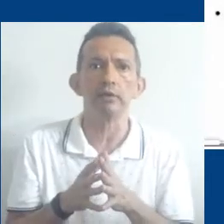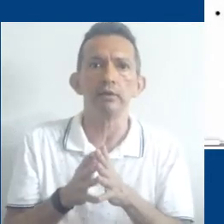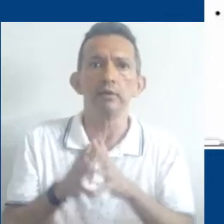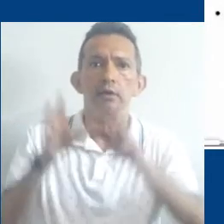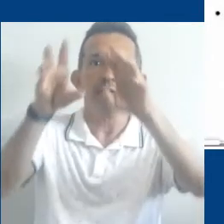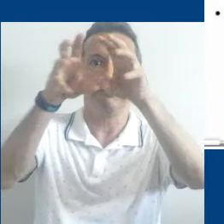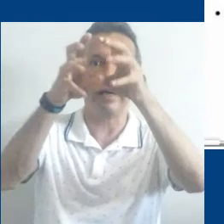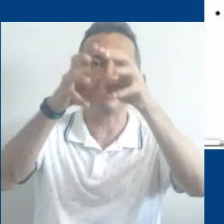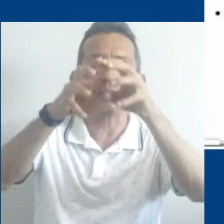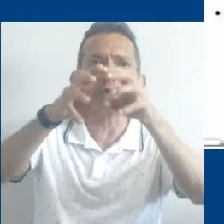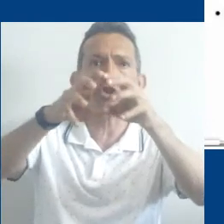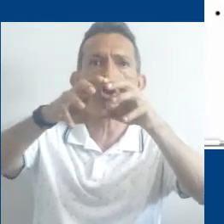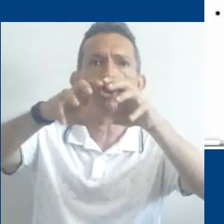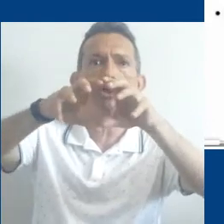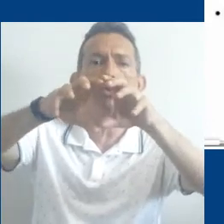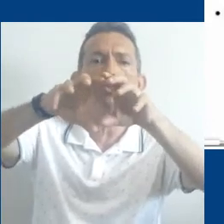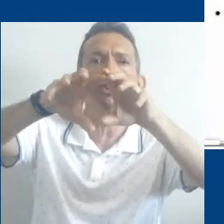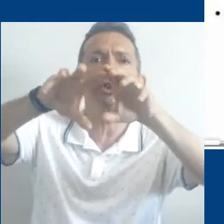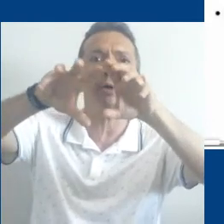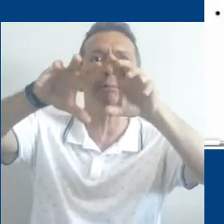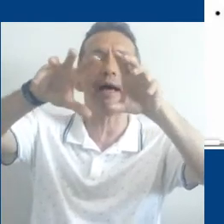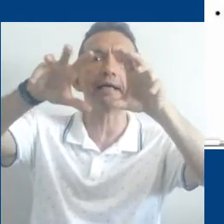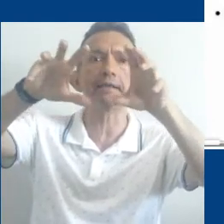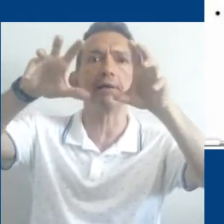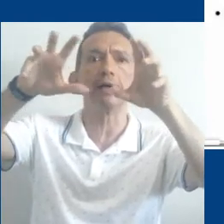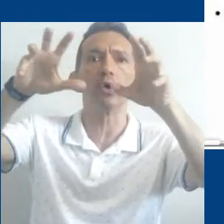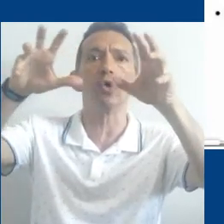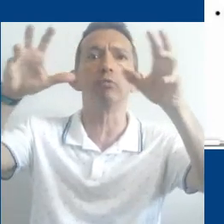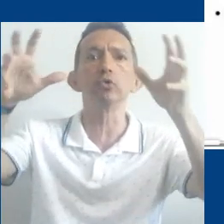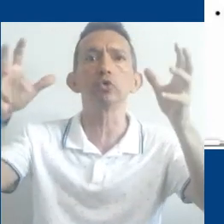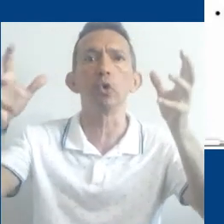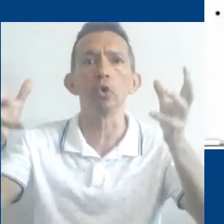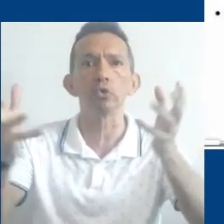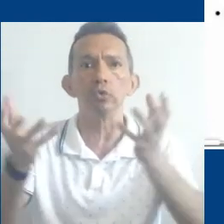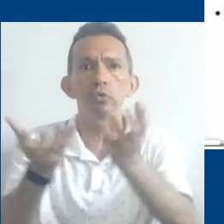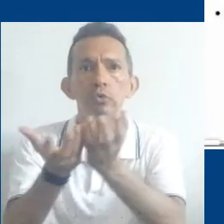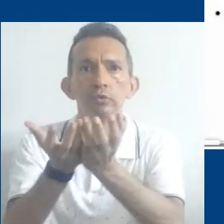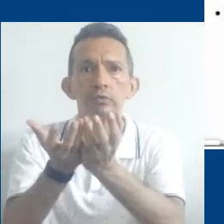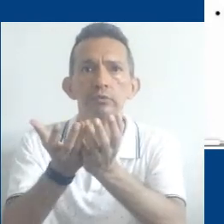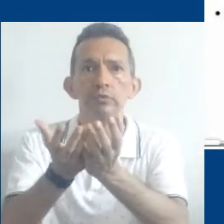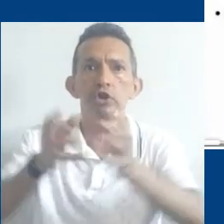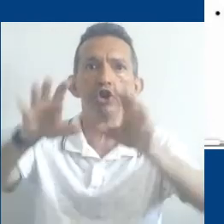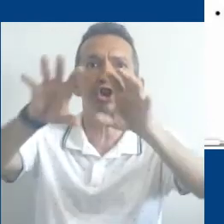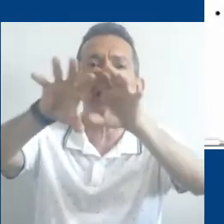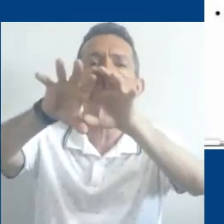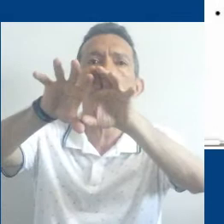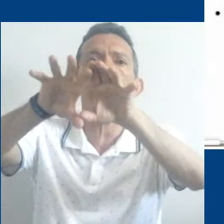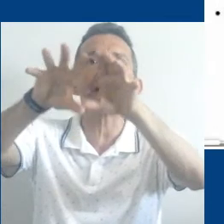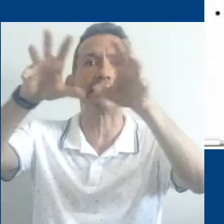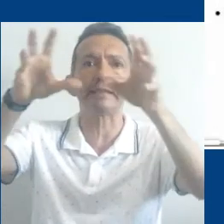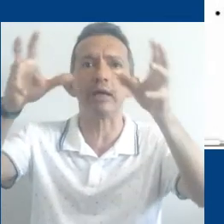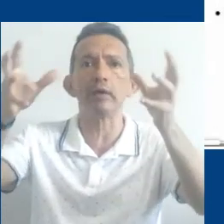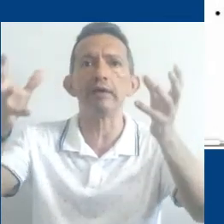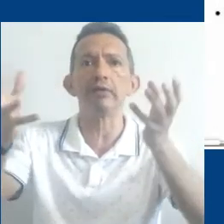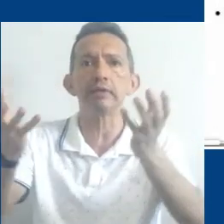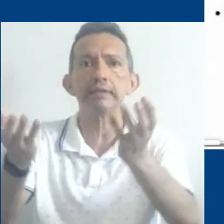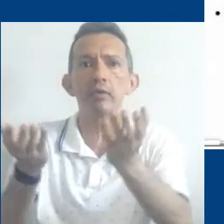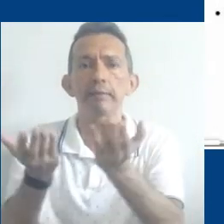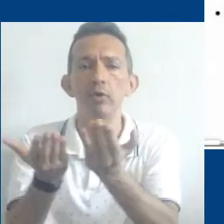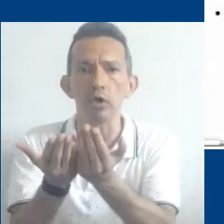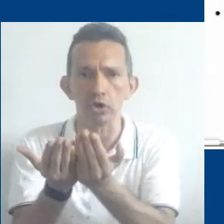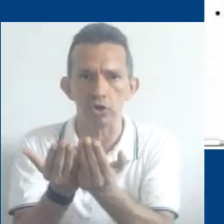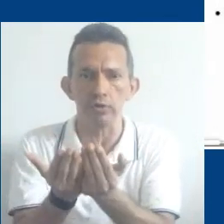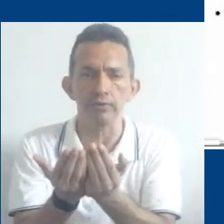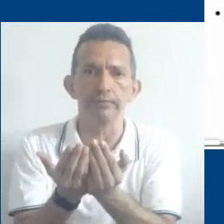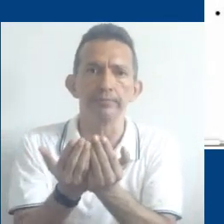lisossômica, fazendo a digestão do citoplasma como um todo. Digere toda a célula, levando a